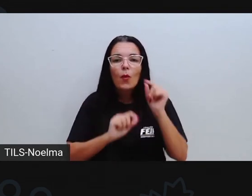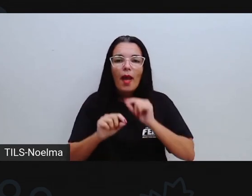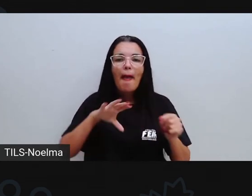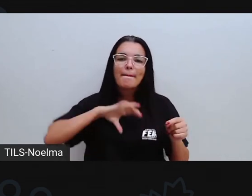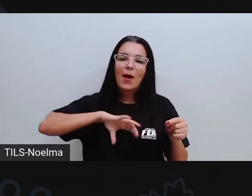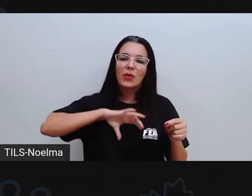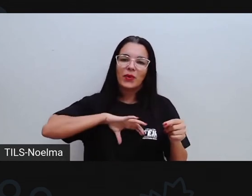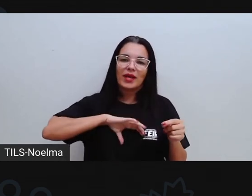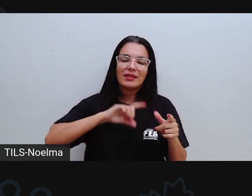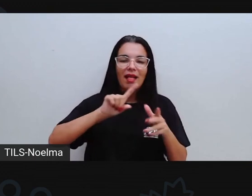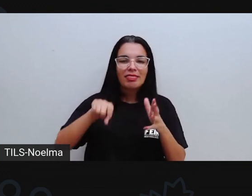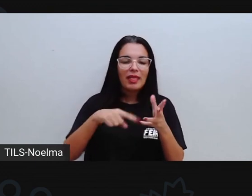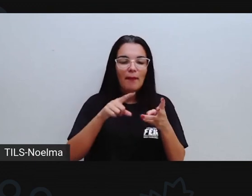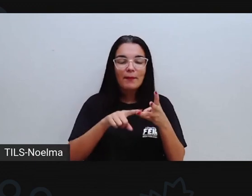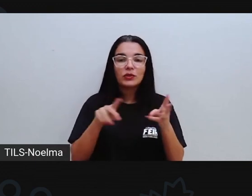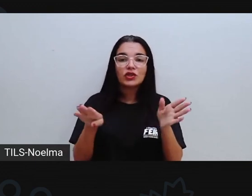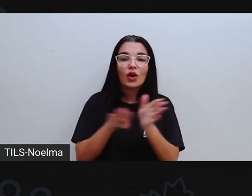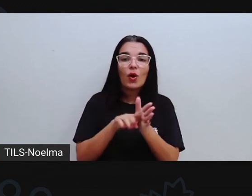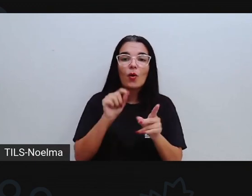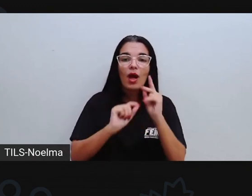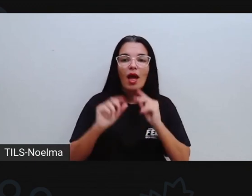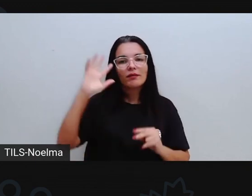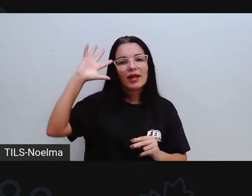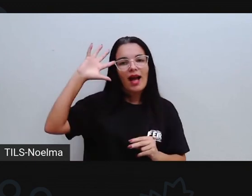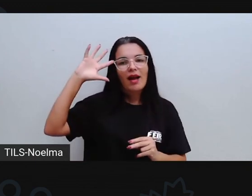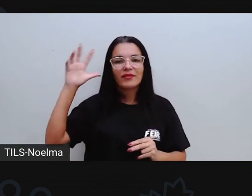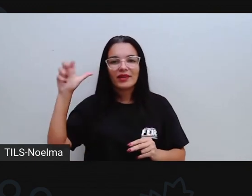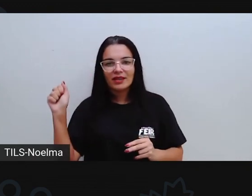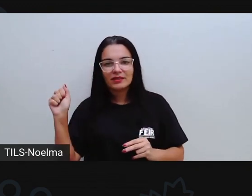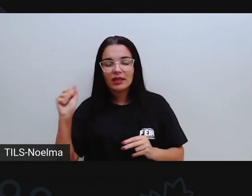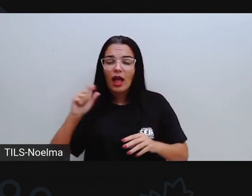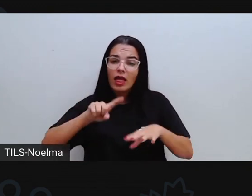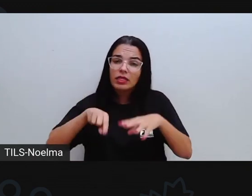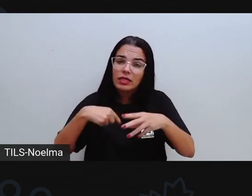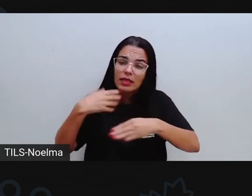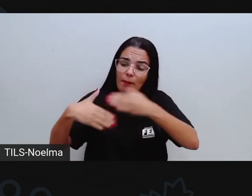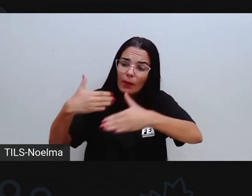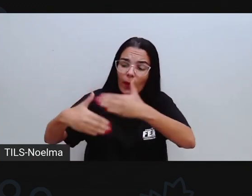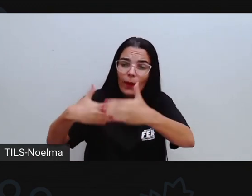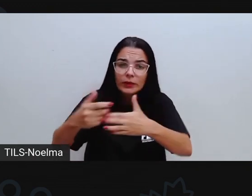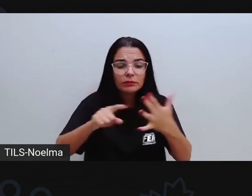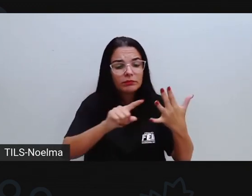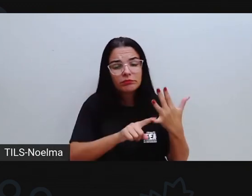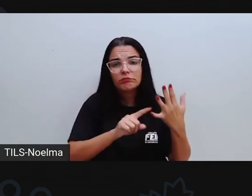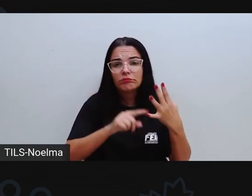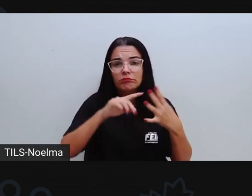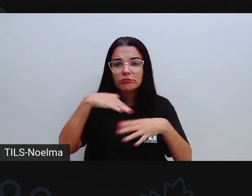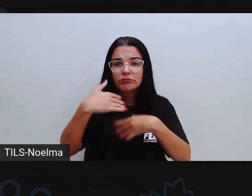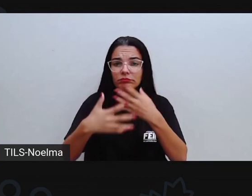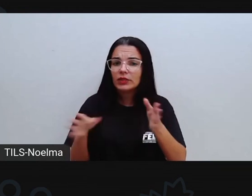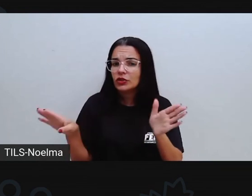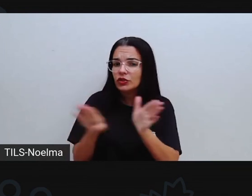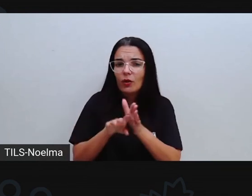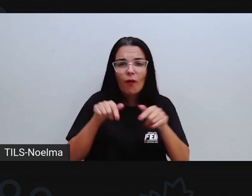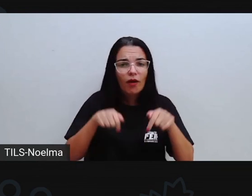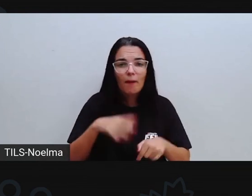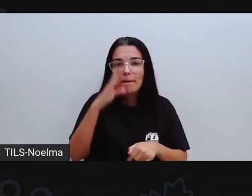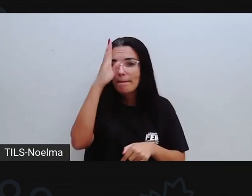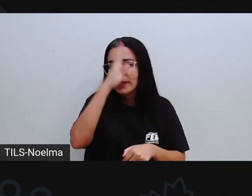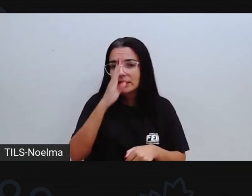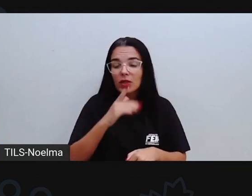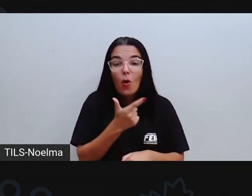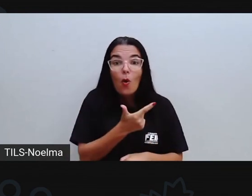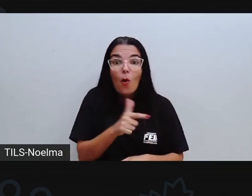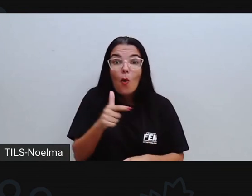E, posteriormente, né, depois de tudo isso, começaram a vir os outros imigrantes, né, os italianos, japoneses, alemães, poloneses, árabes,